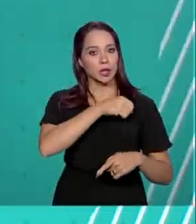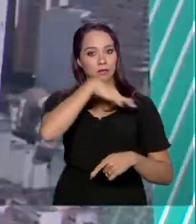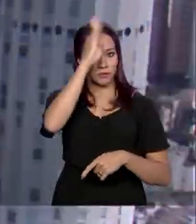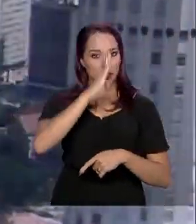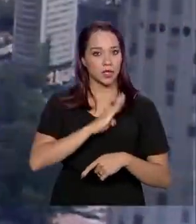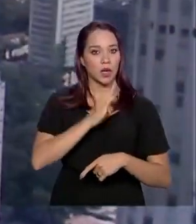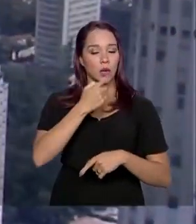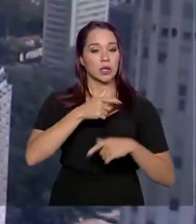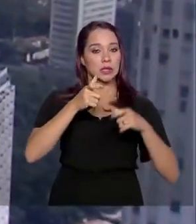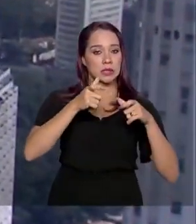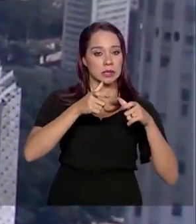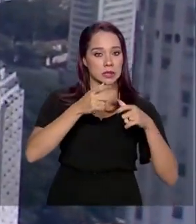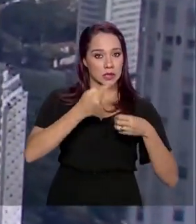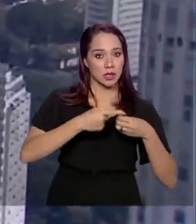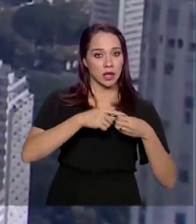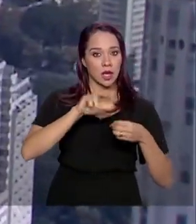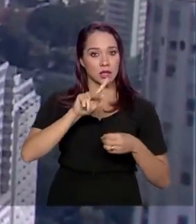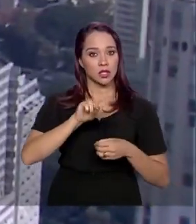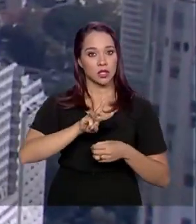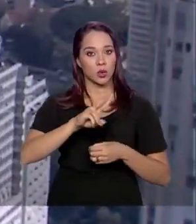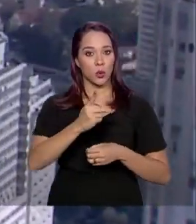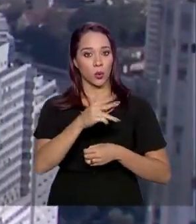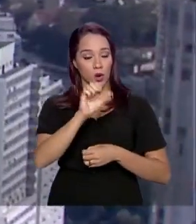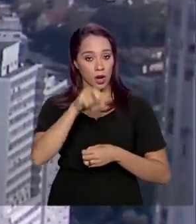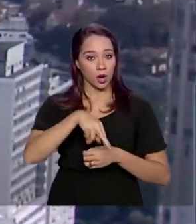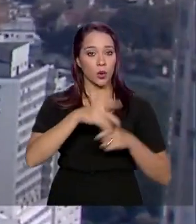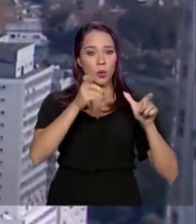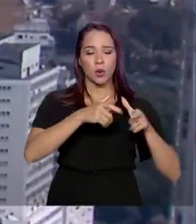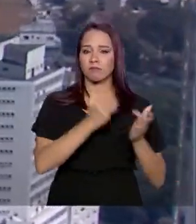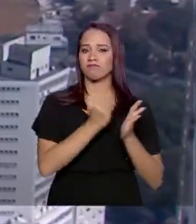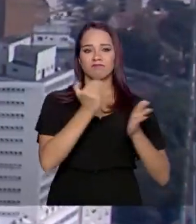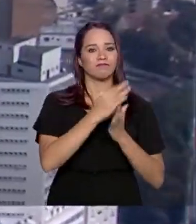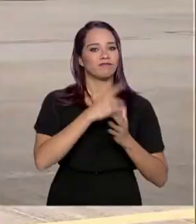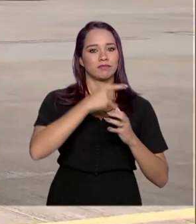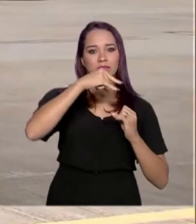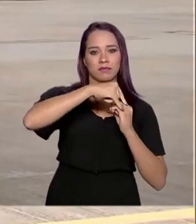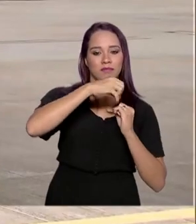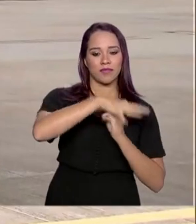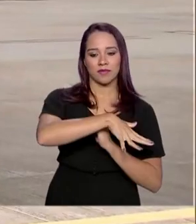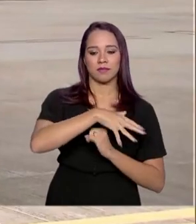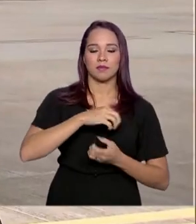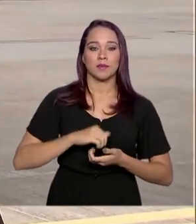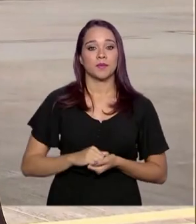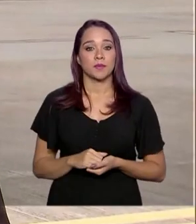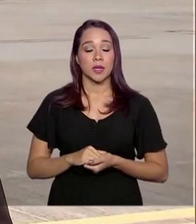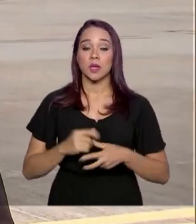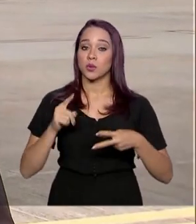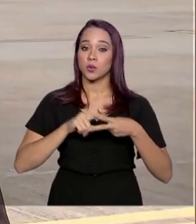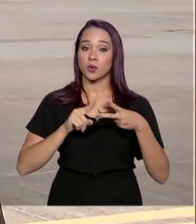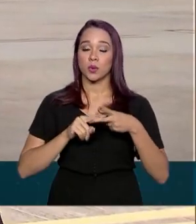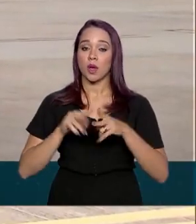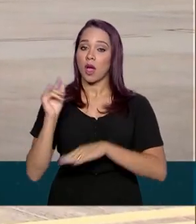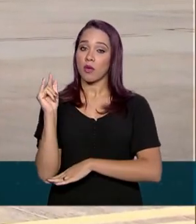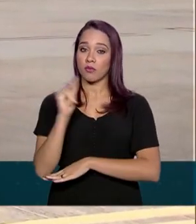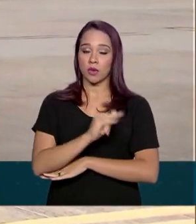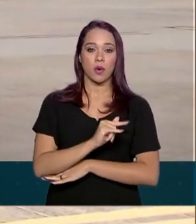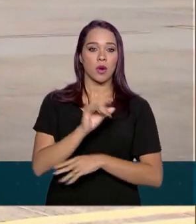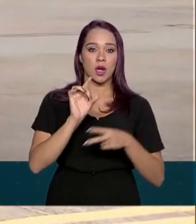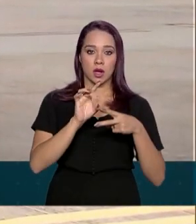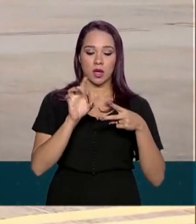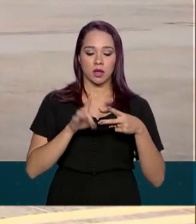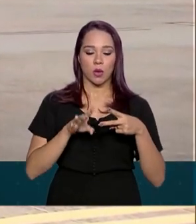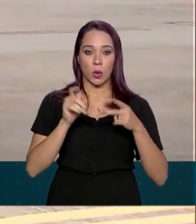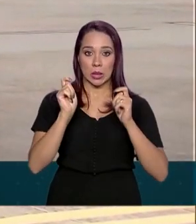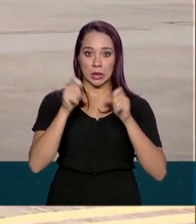Wuhan, região mais afetada pelo novo coronavírus. São dois aviões, cada um com espaço